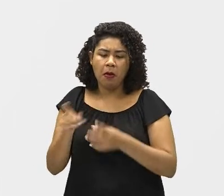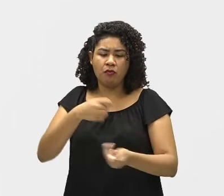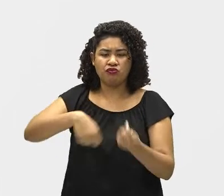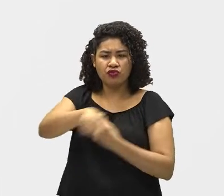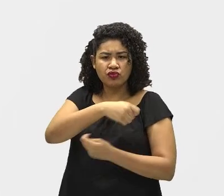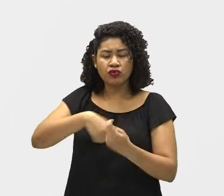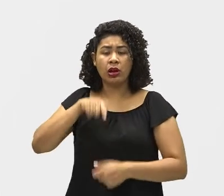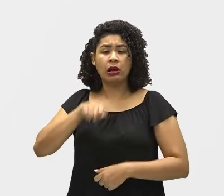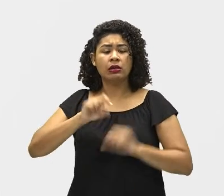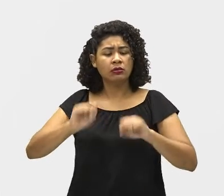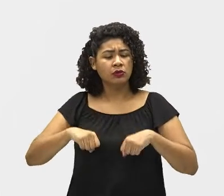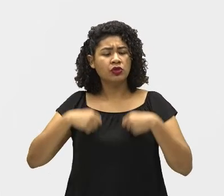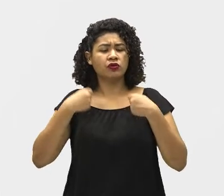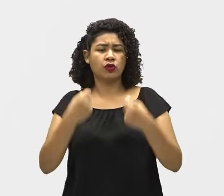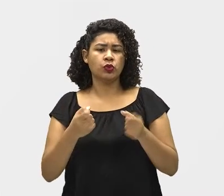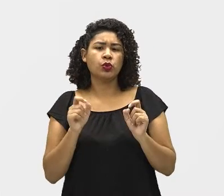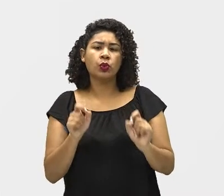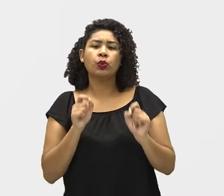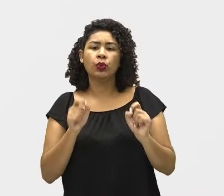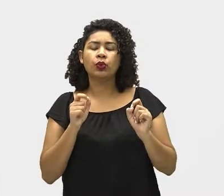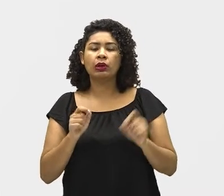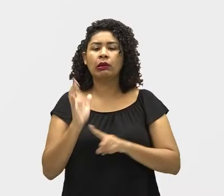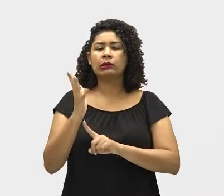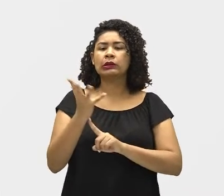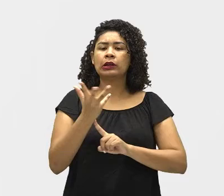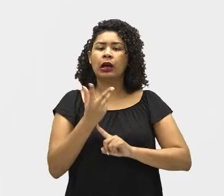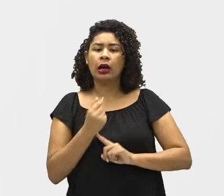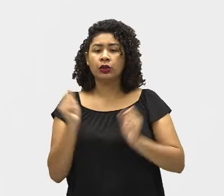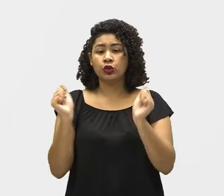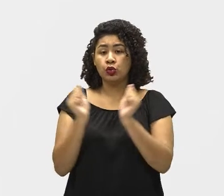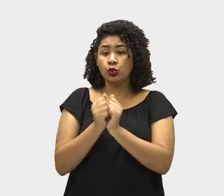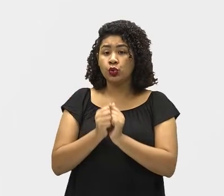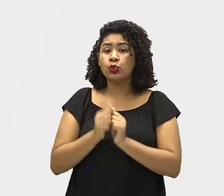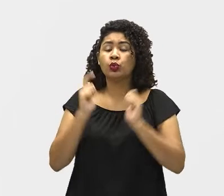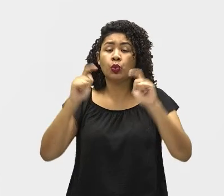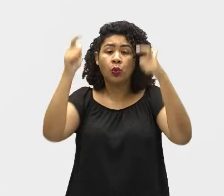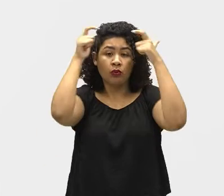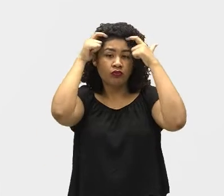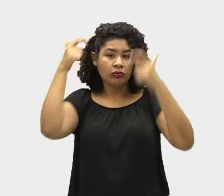juntamente com alguns príncipes e papas. E,